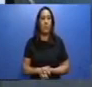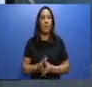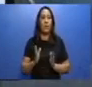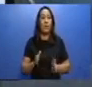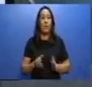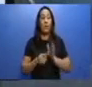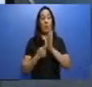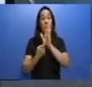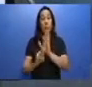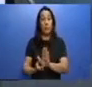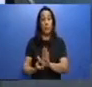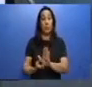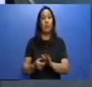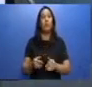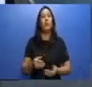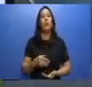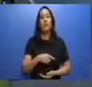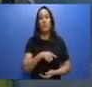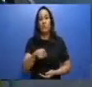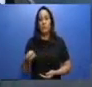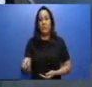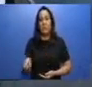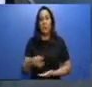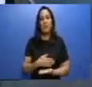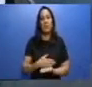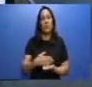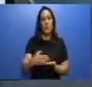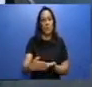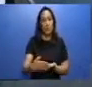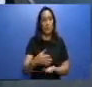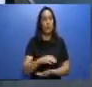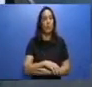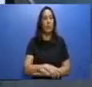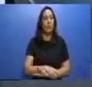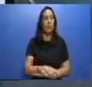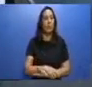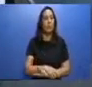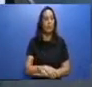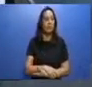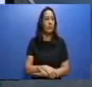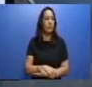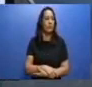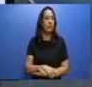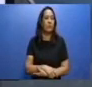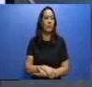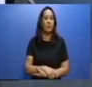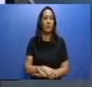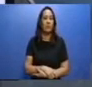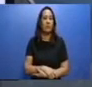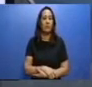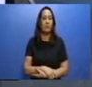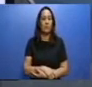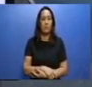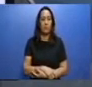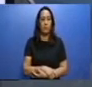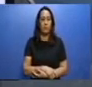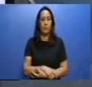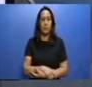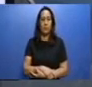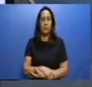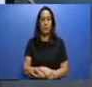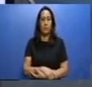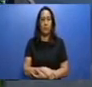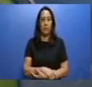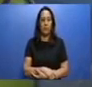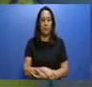como que desenha, vocês vão continuar. Porque aqui tá falando, olha, mais 6 elementos. Então, eu já desenhei mais